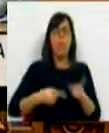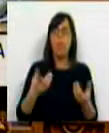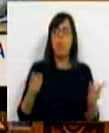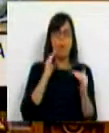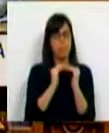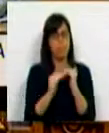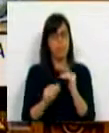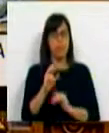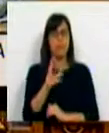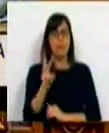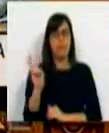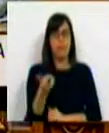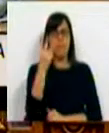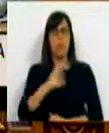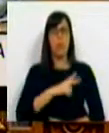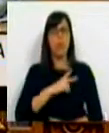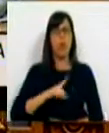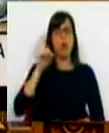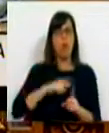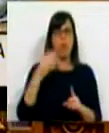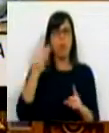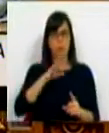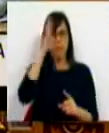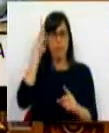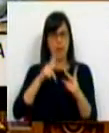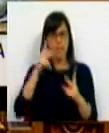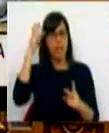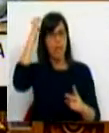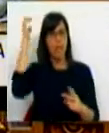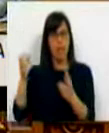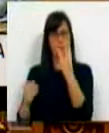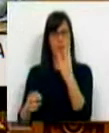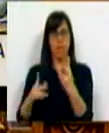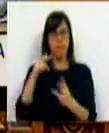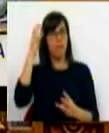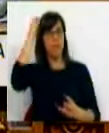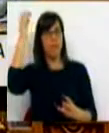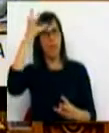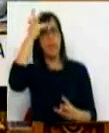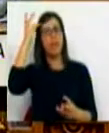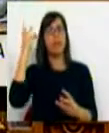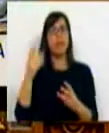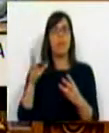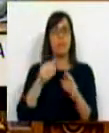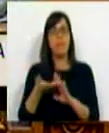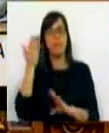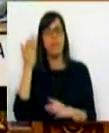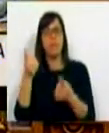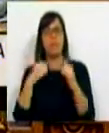são as três universidades do Norte, o Porto, Braga e Vila Real. Sendo que Vila Real tem muito um obrigada, problema